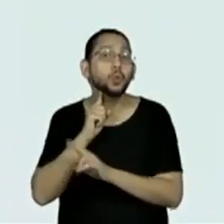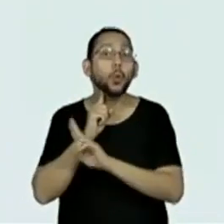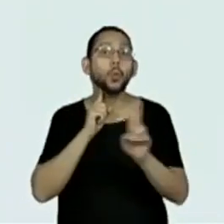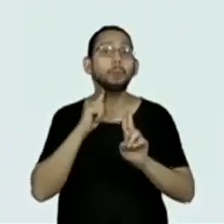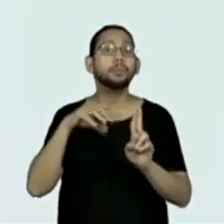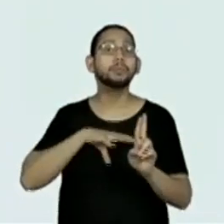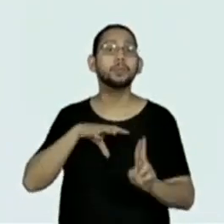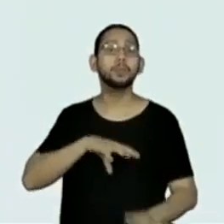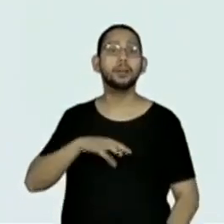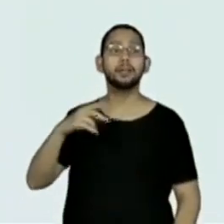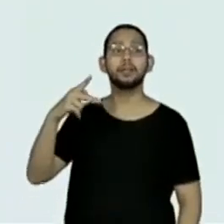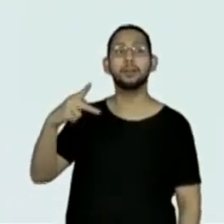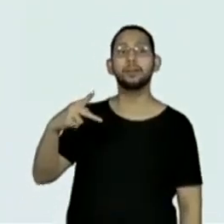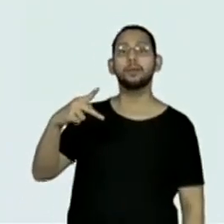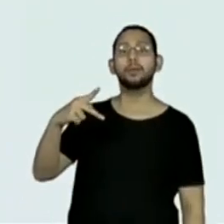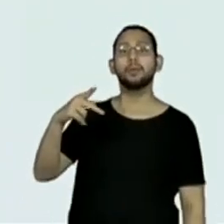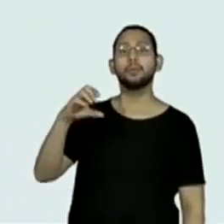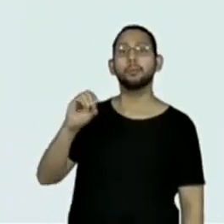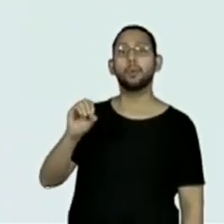poluído.